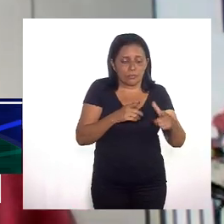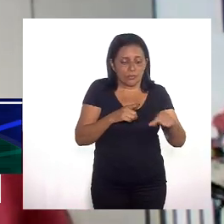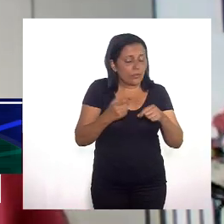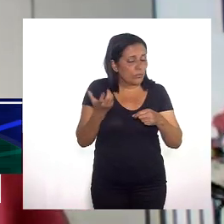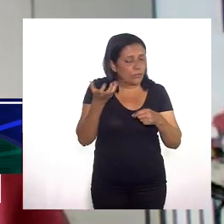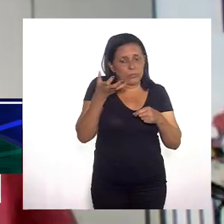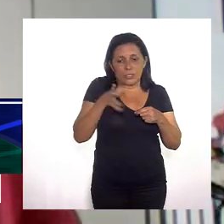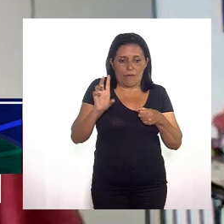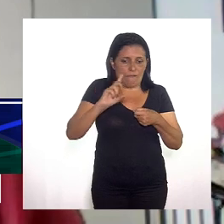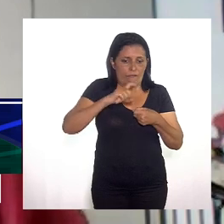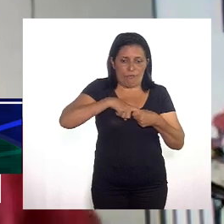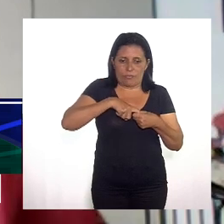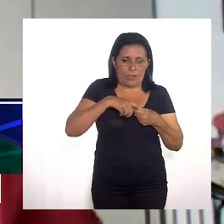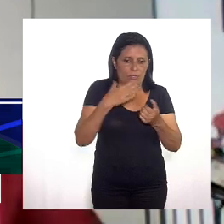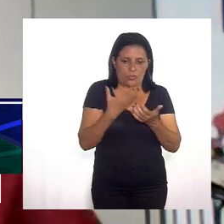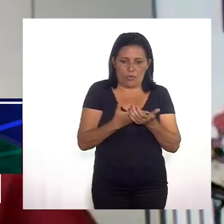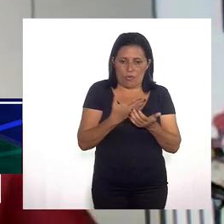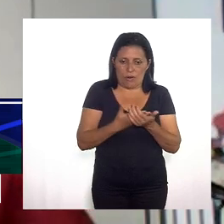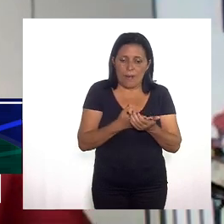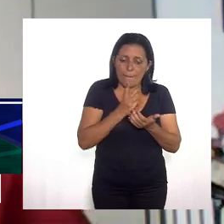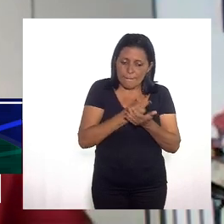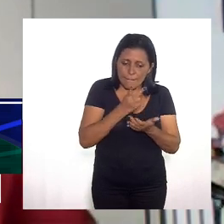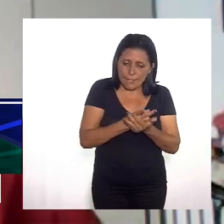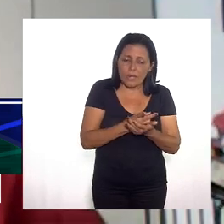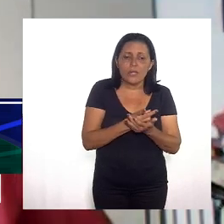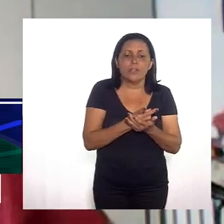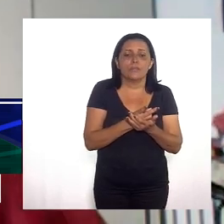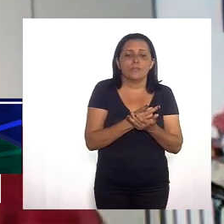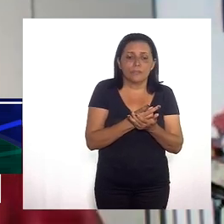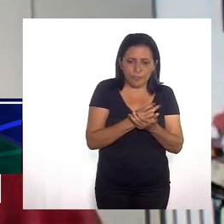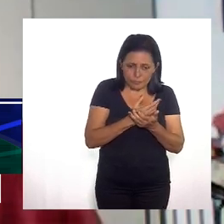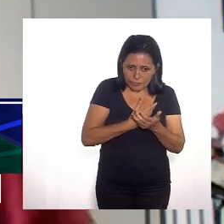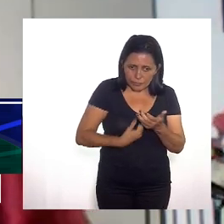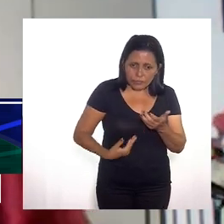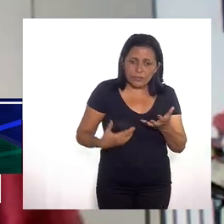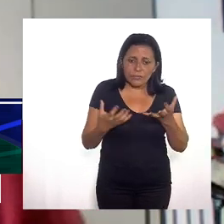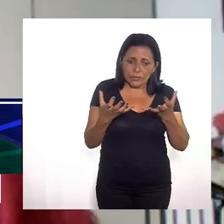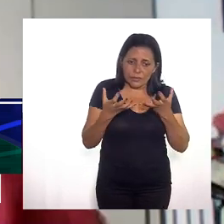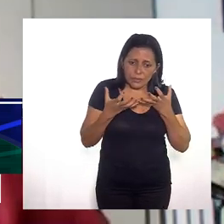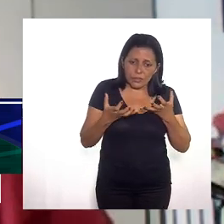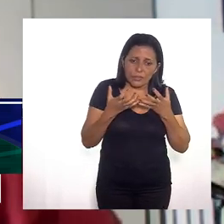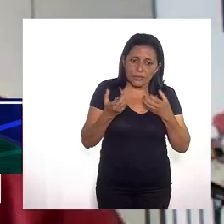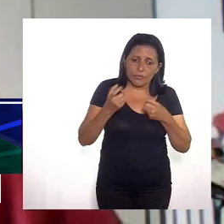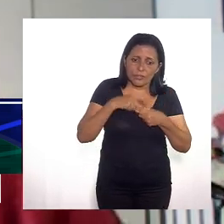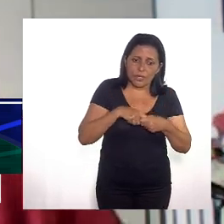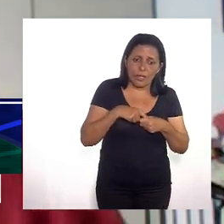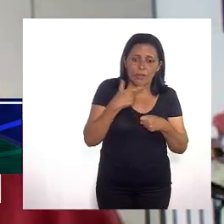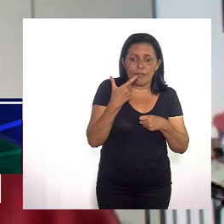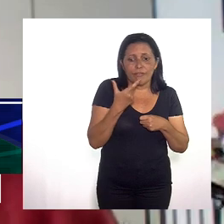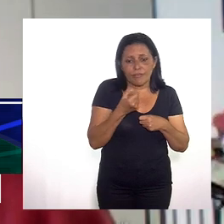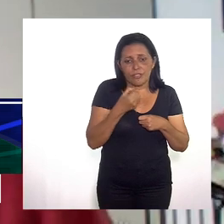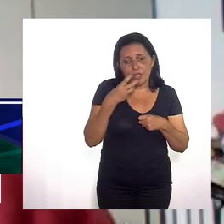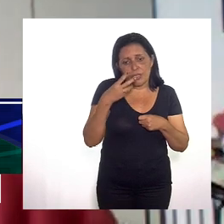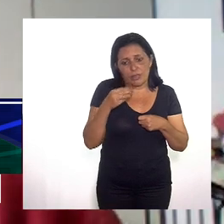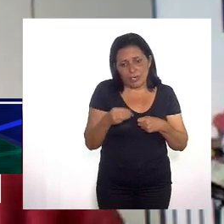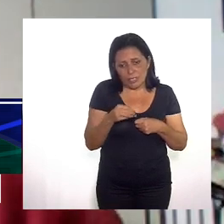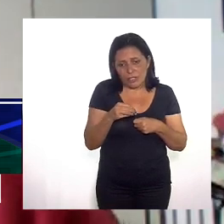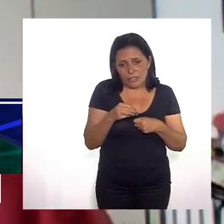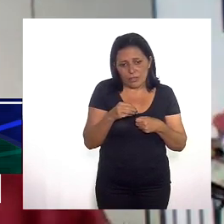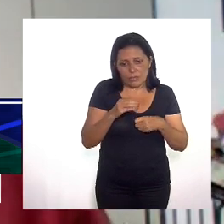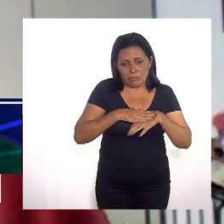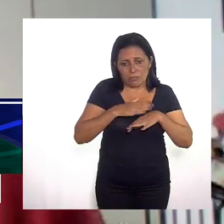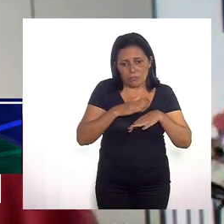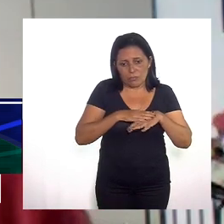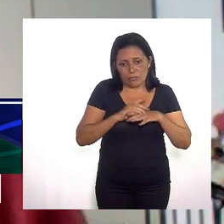escola. Então, mesmo onde os governos fizeram questão de voltar, você tem pelo menos 20% a 30% dos estudantes que não